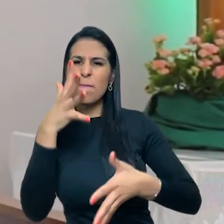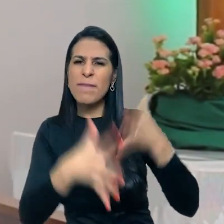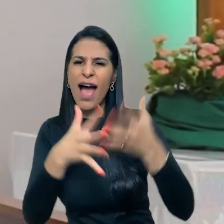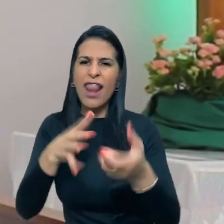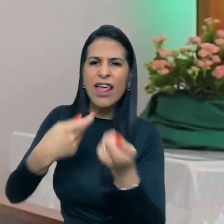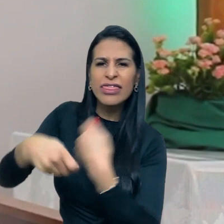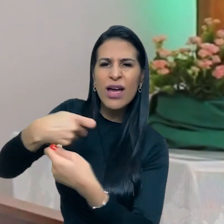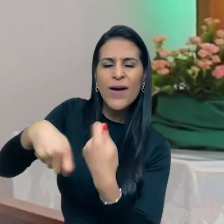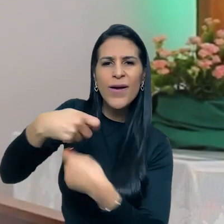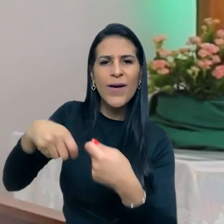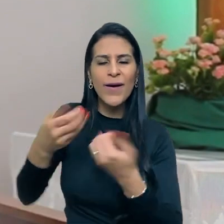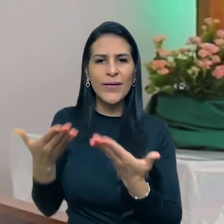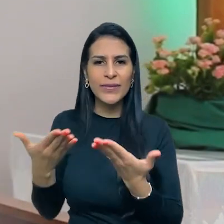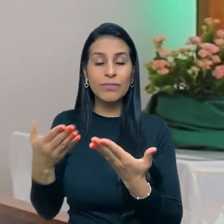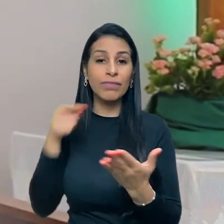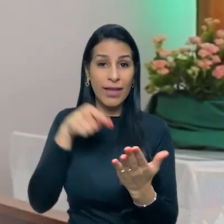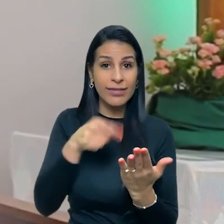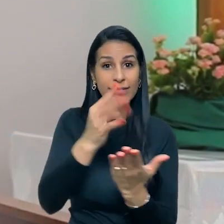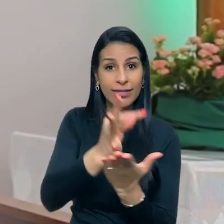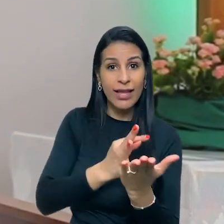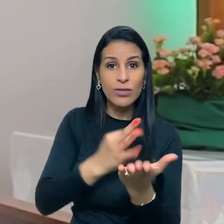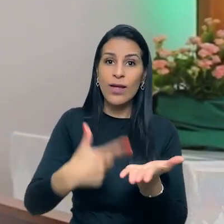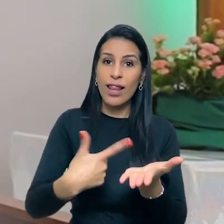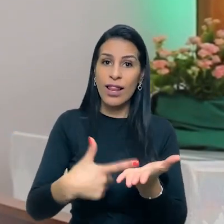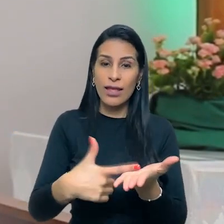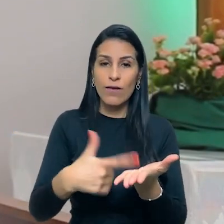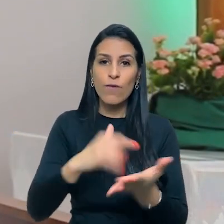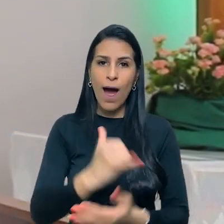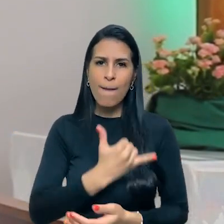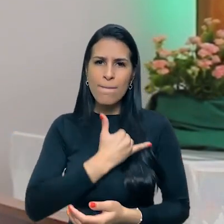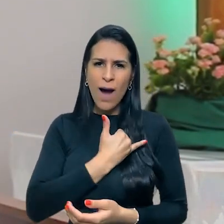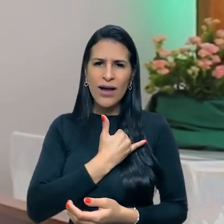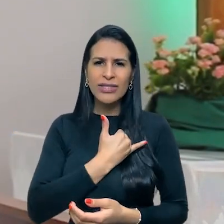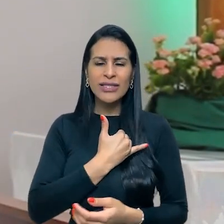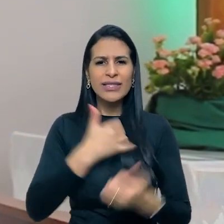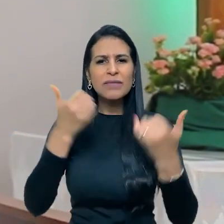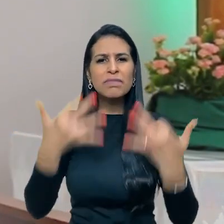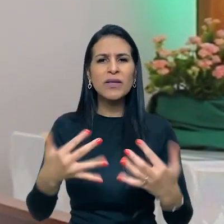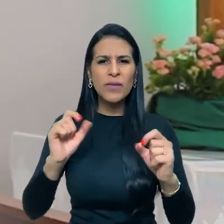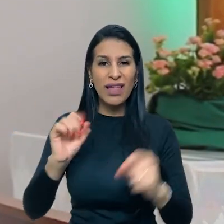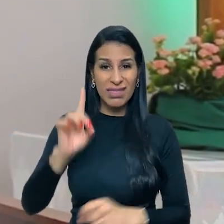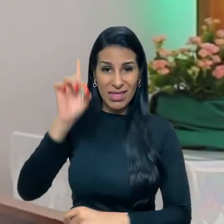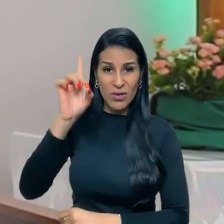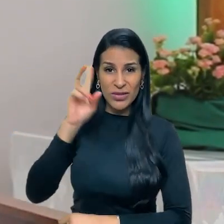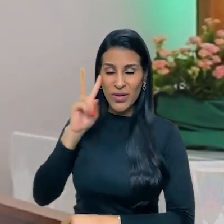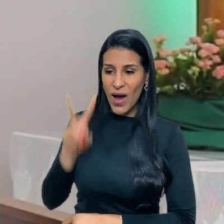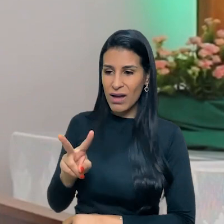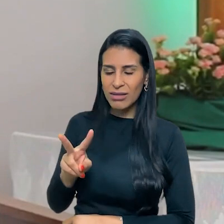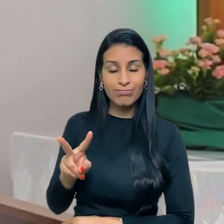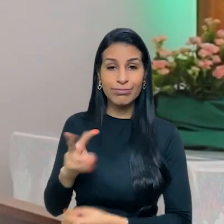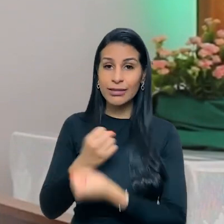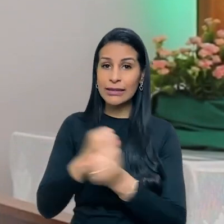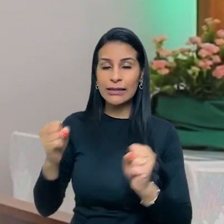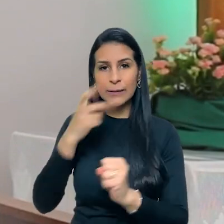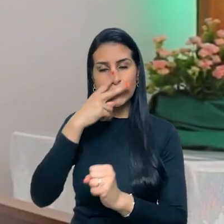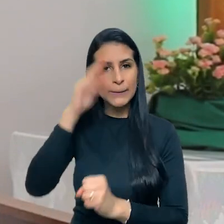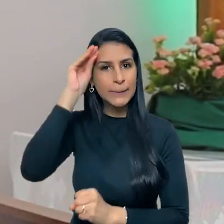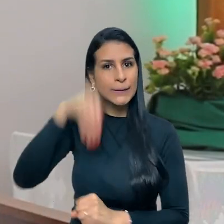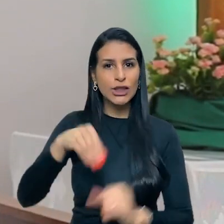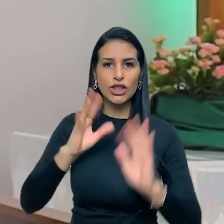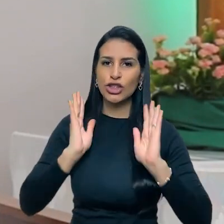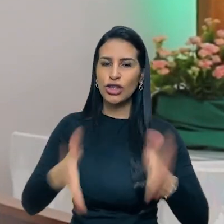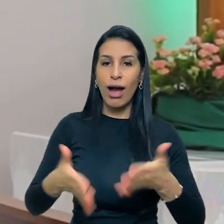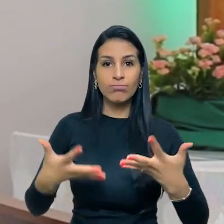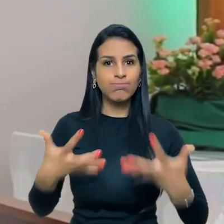negócios. No texto de Amós, nós percebemos que a paciência de Deus se esgotou. Deus diz por meio